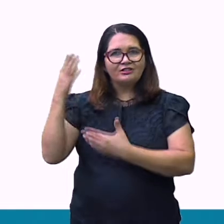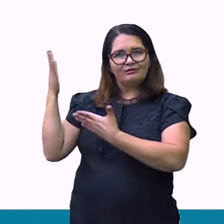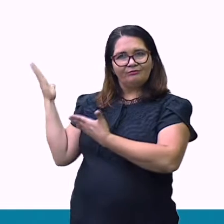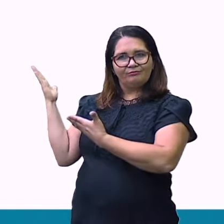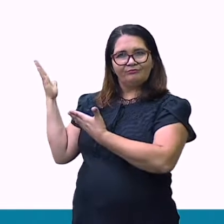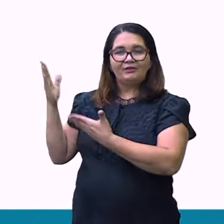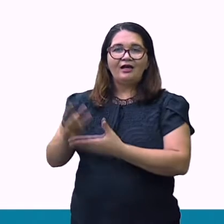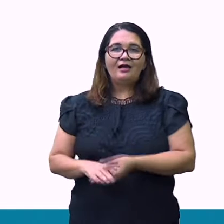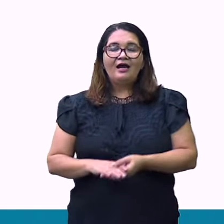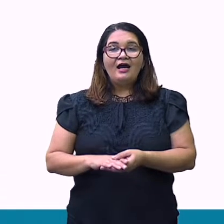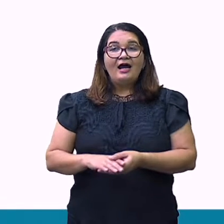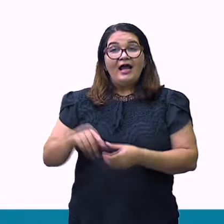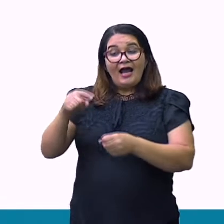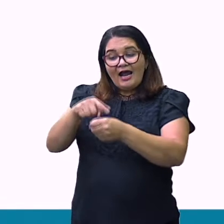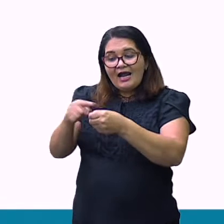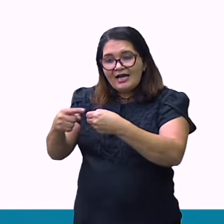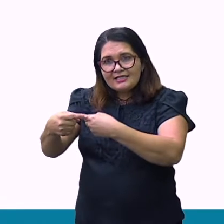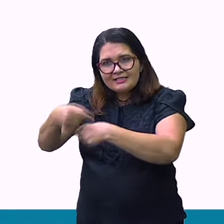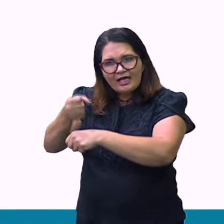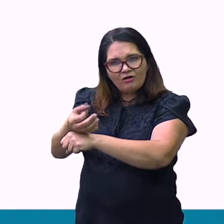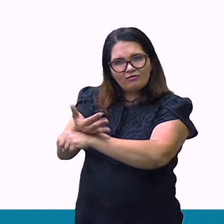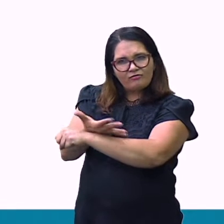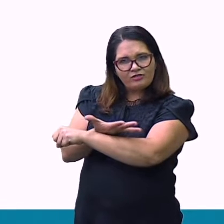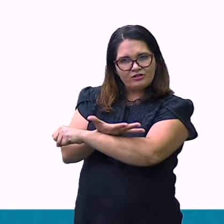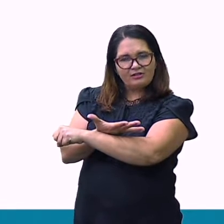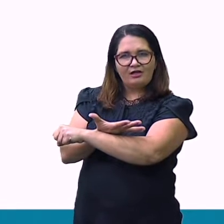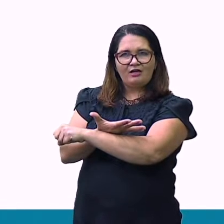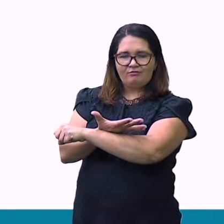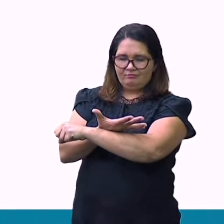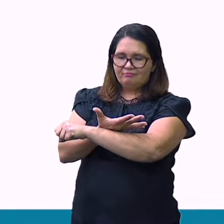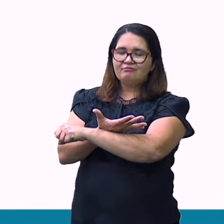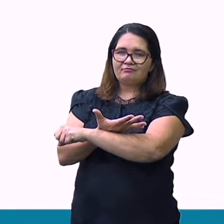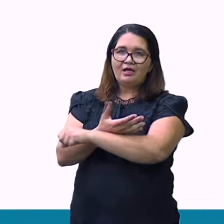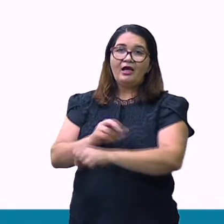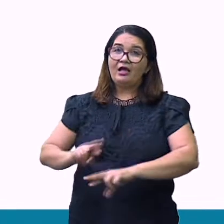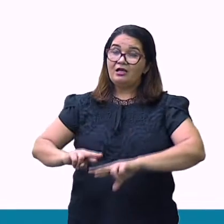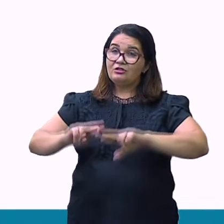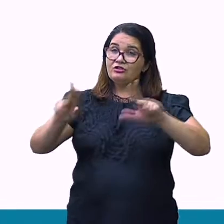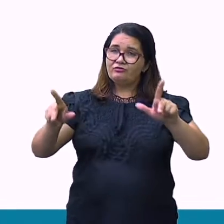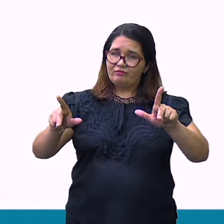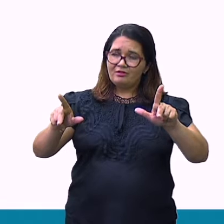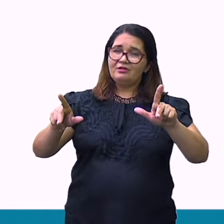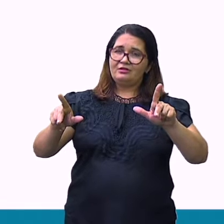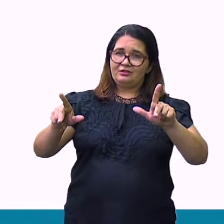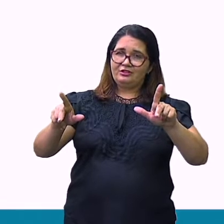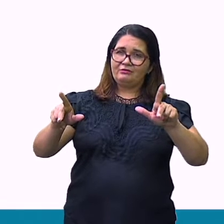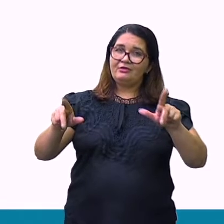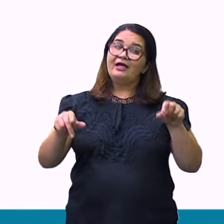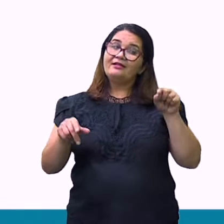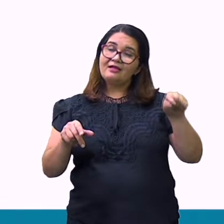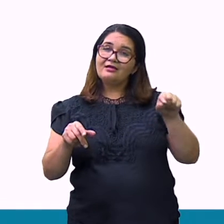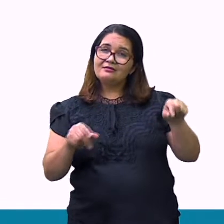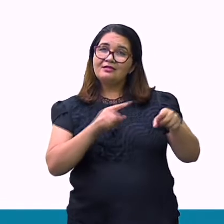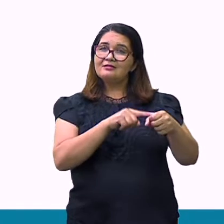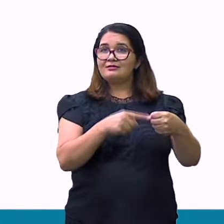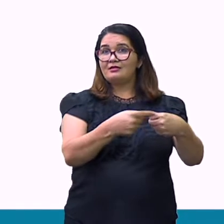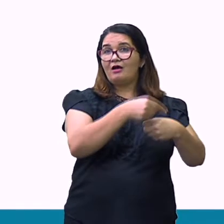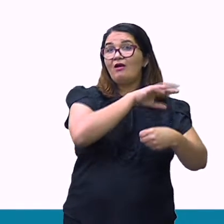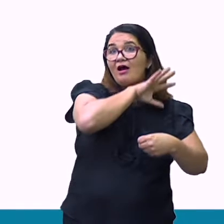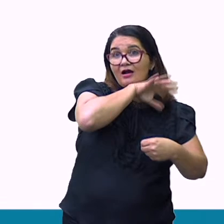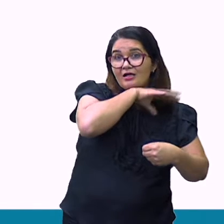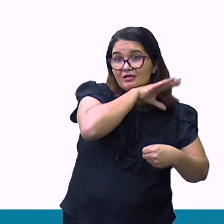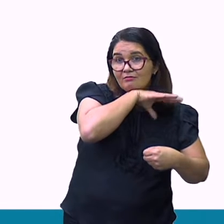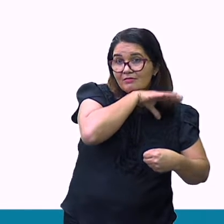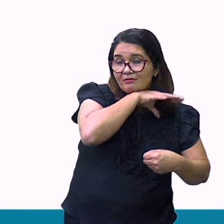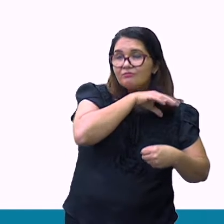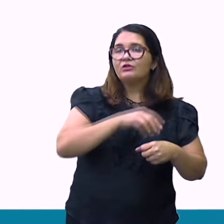célula vegetal, ela é uma célula um pouquinho diferente lá da célula animal. Não